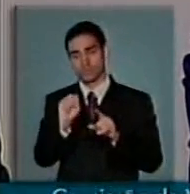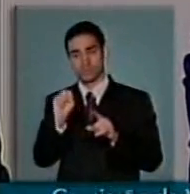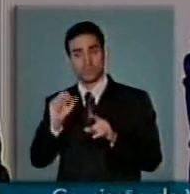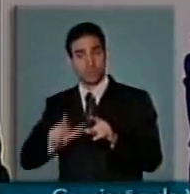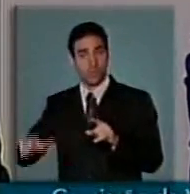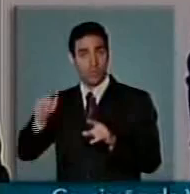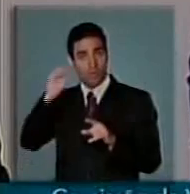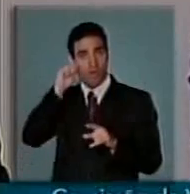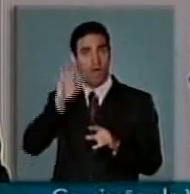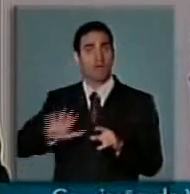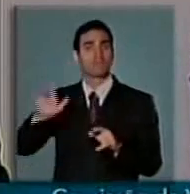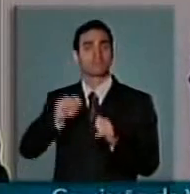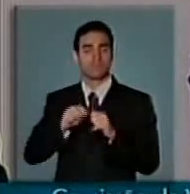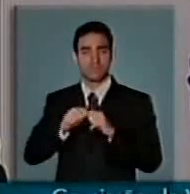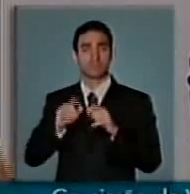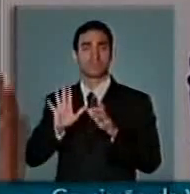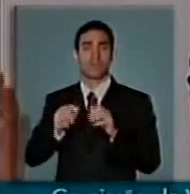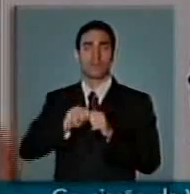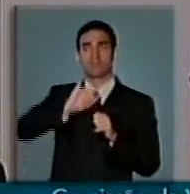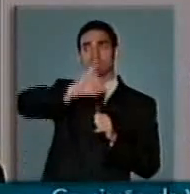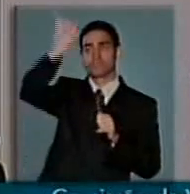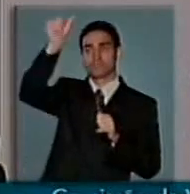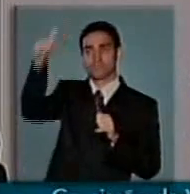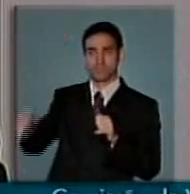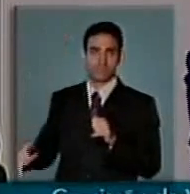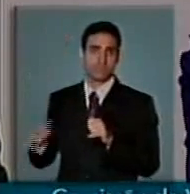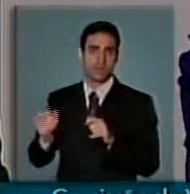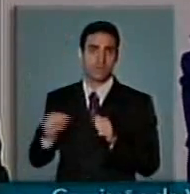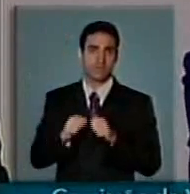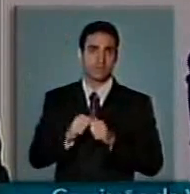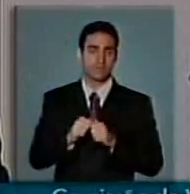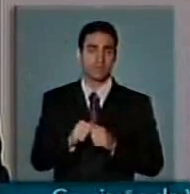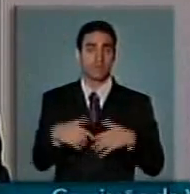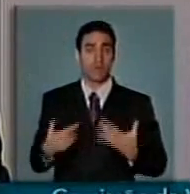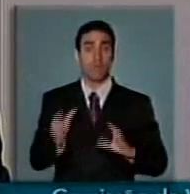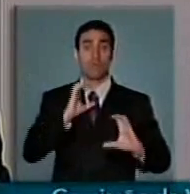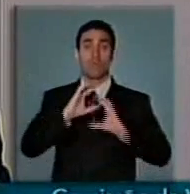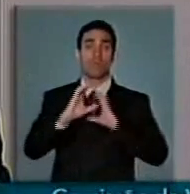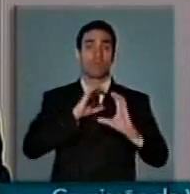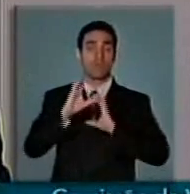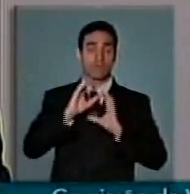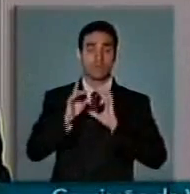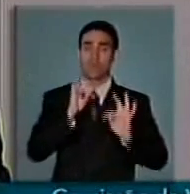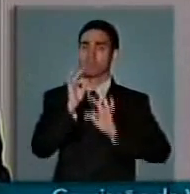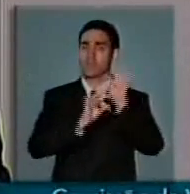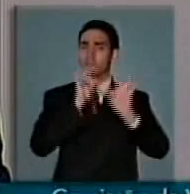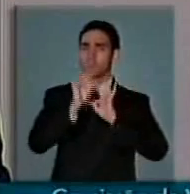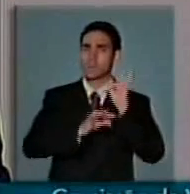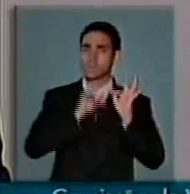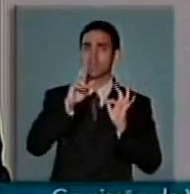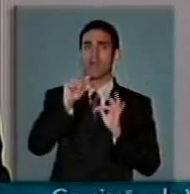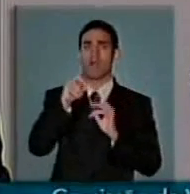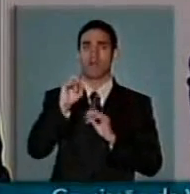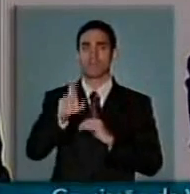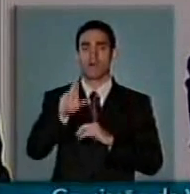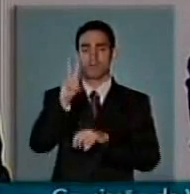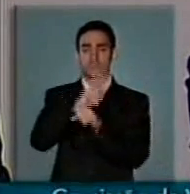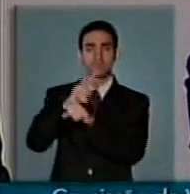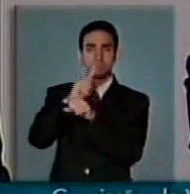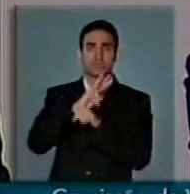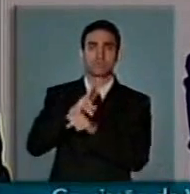Todos também utilizam esse sistema. Então, em termos de comunicação e de radar, é isso que